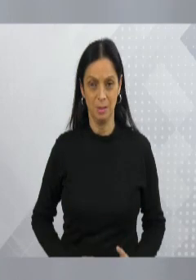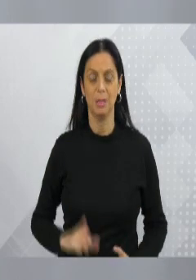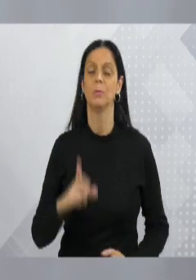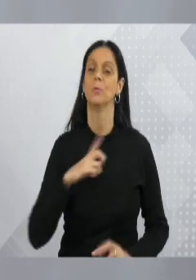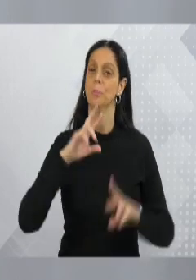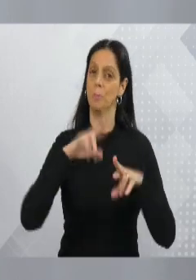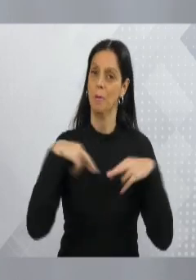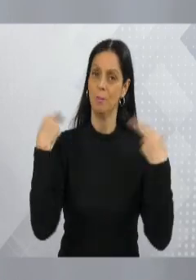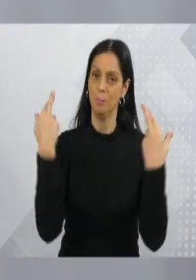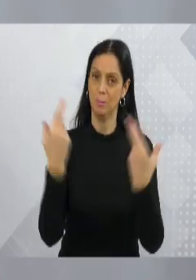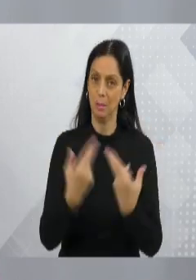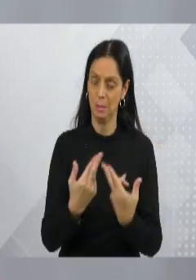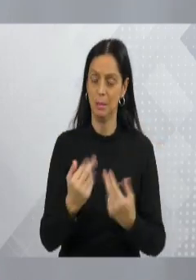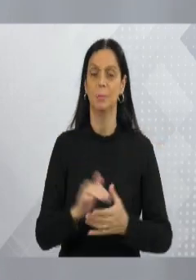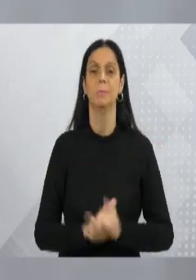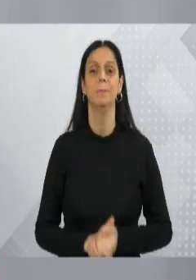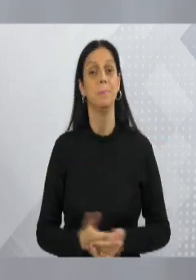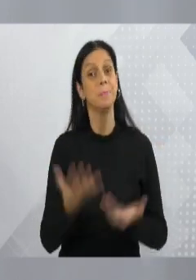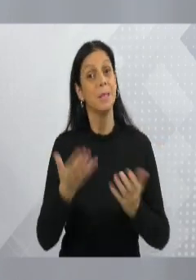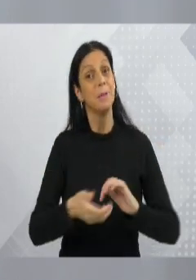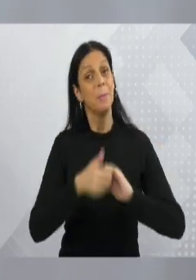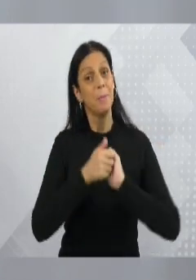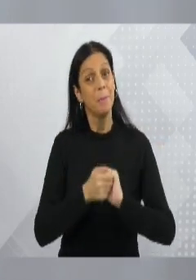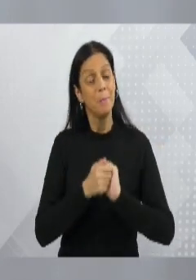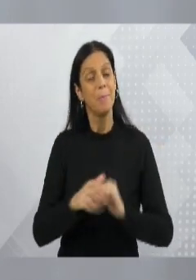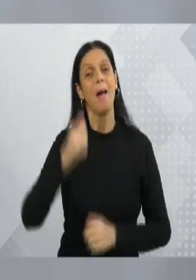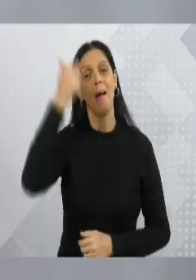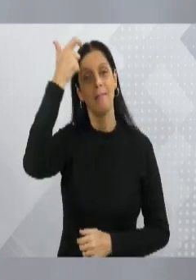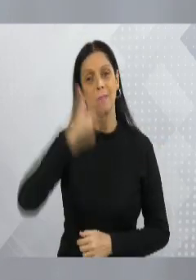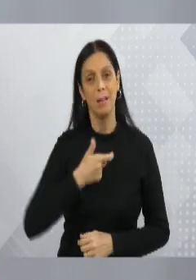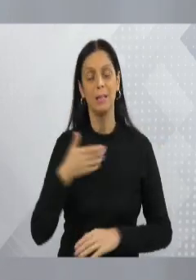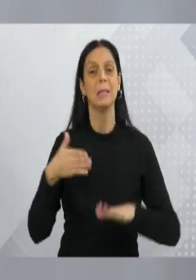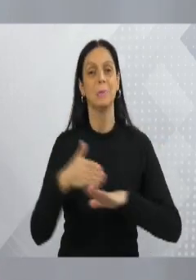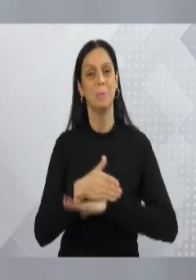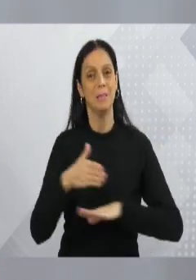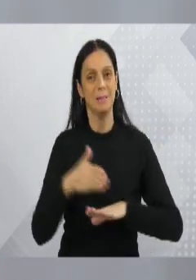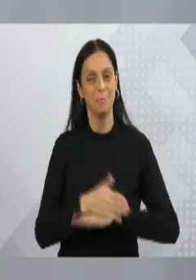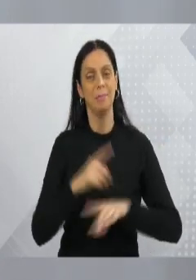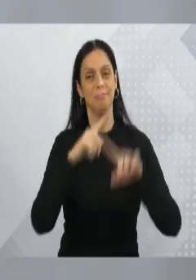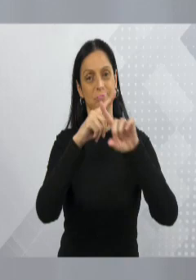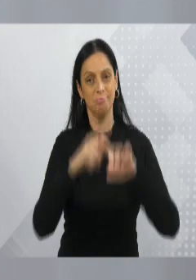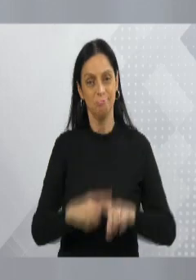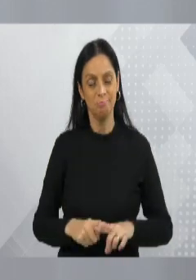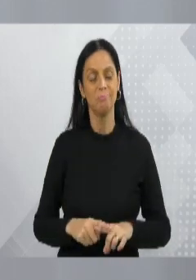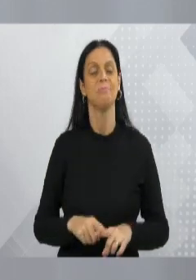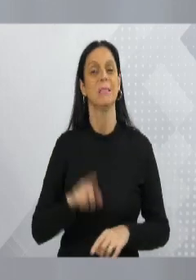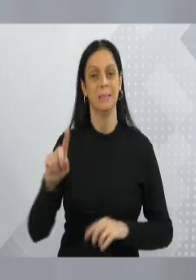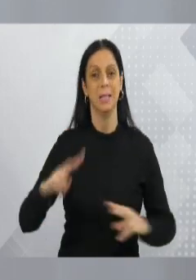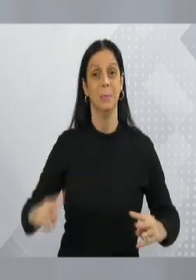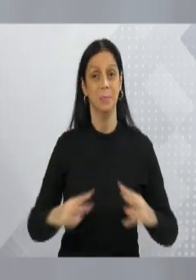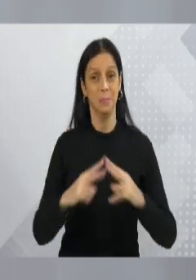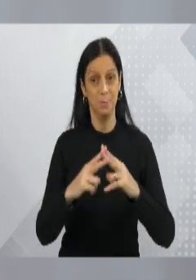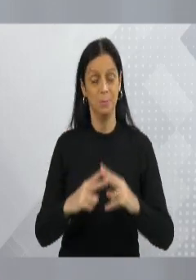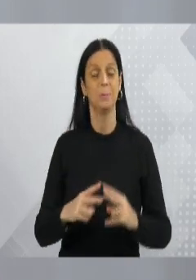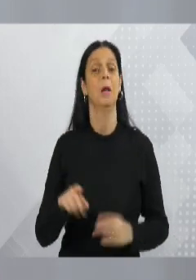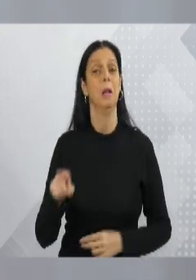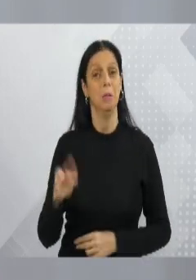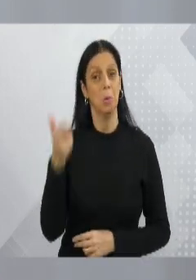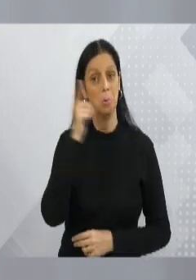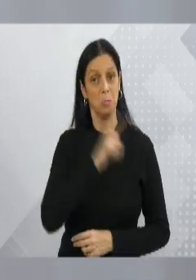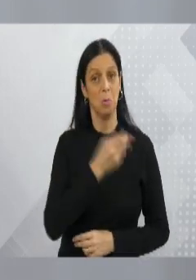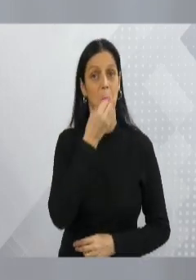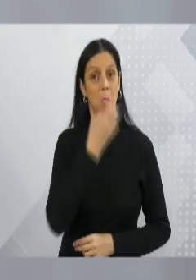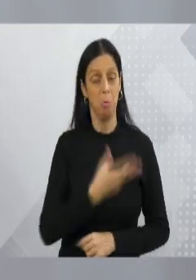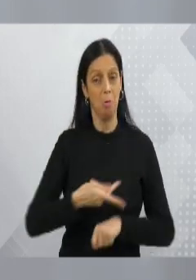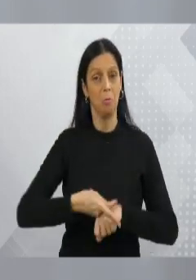a gente aliás quero parabenizar os atletas que em Paris fizeram um belíssimo resultado mas aqui no dia de ontem nós